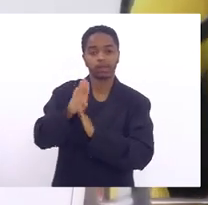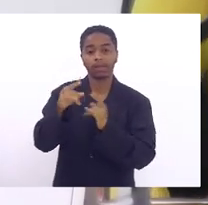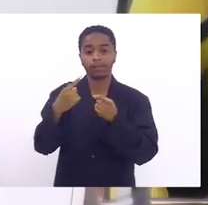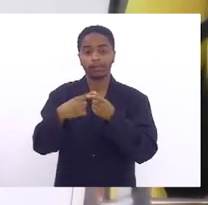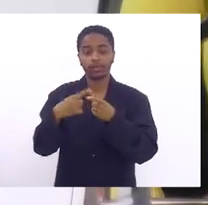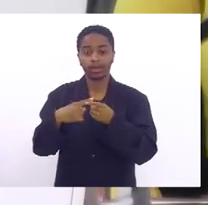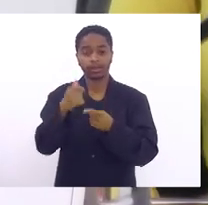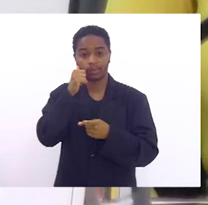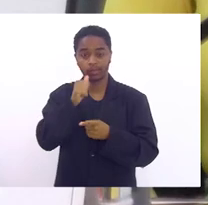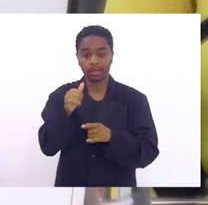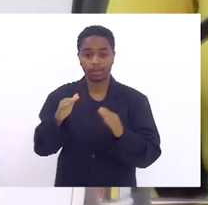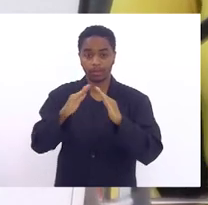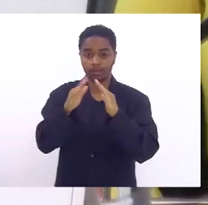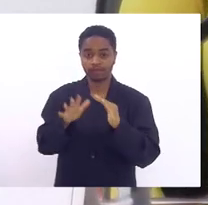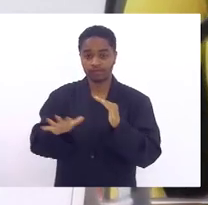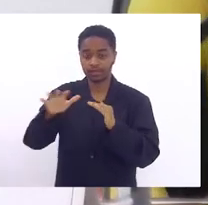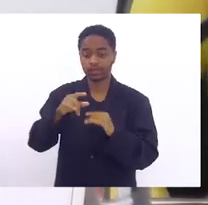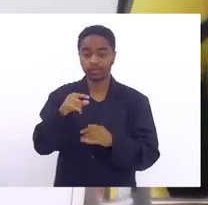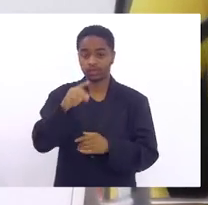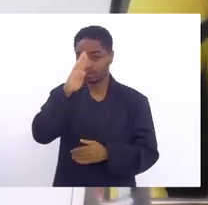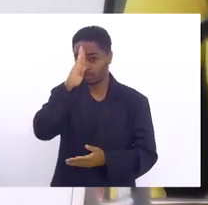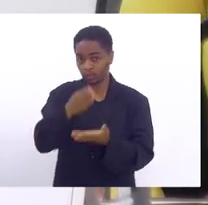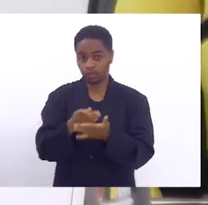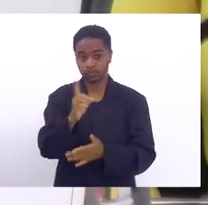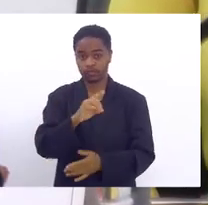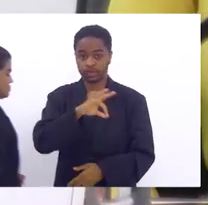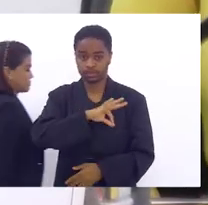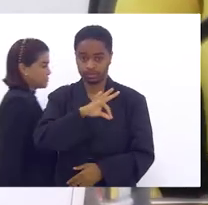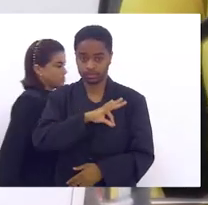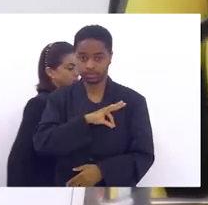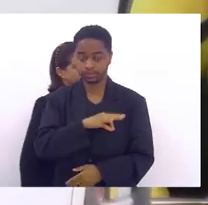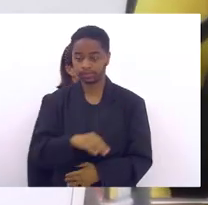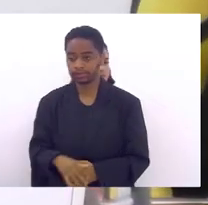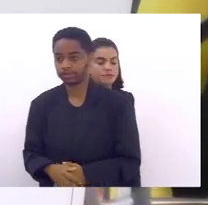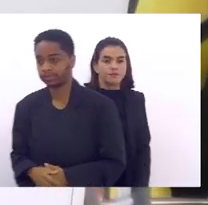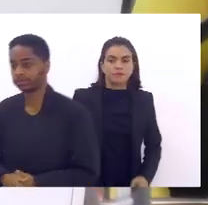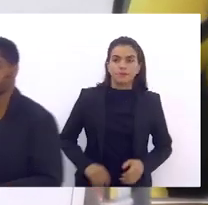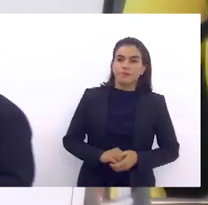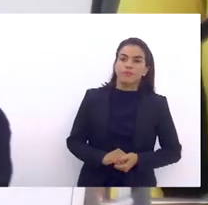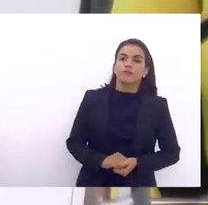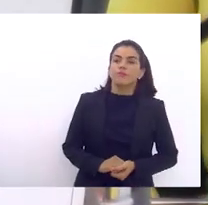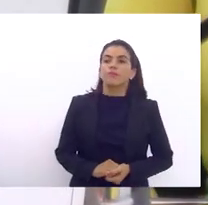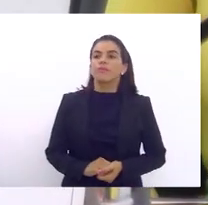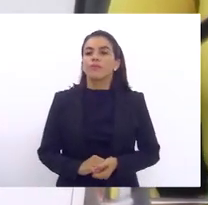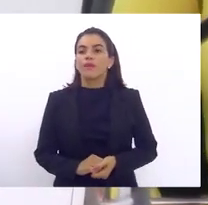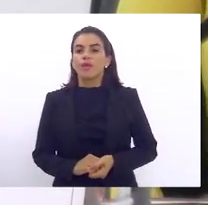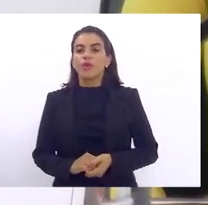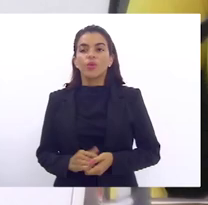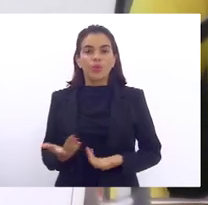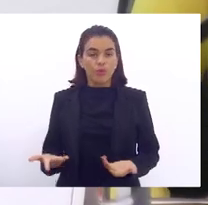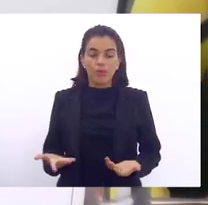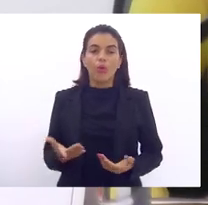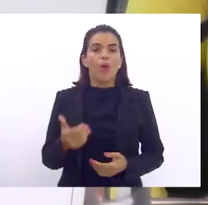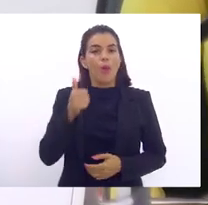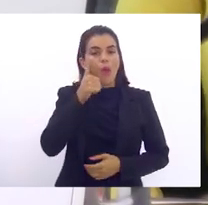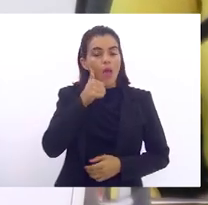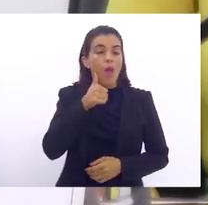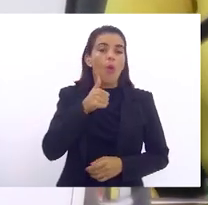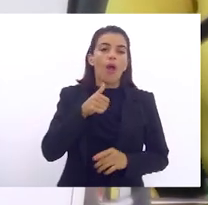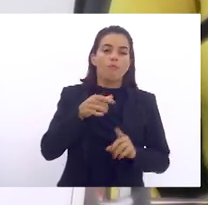na estrutura atual da polícia e segundo porque o protocolo de registro de boletim de ocorrência não levam lesbofobia